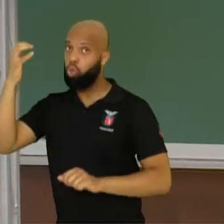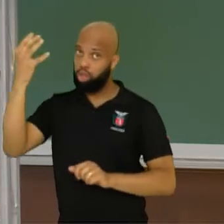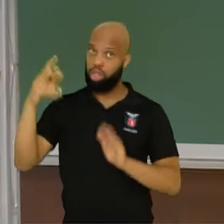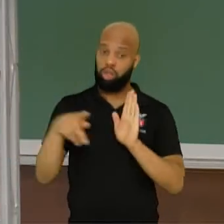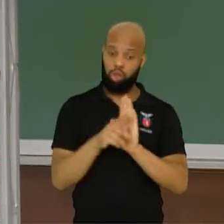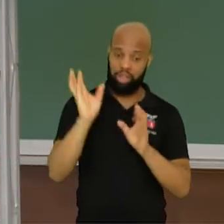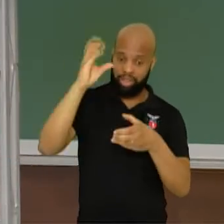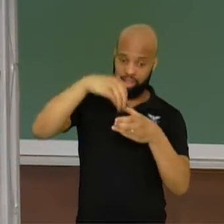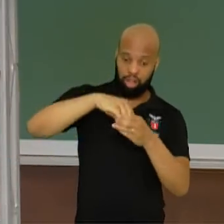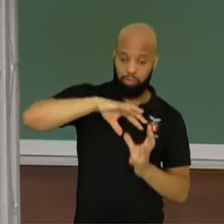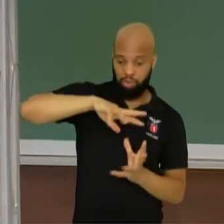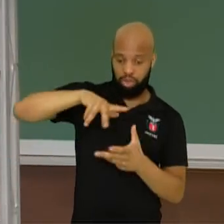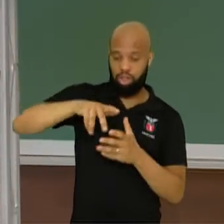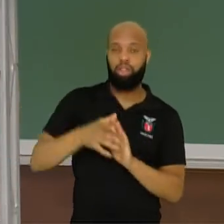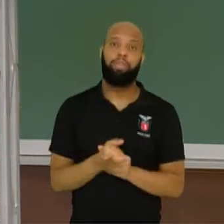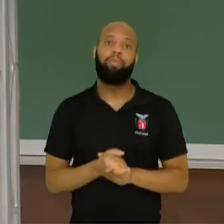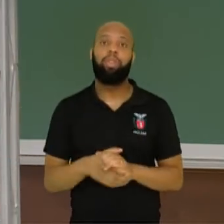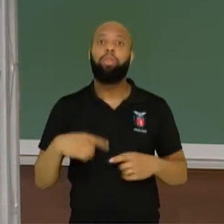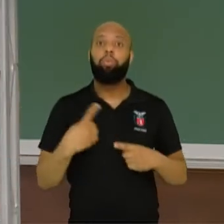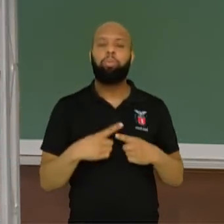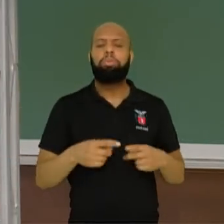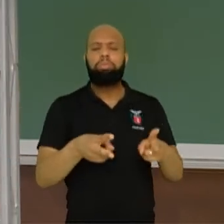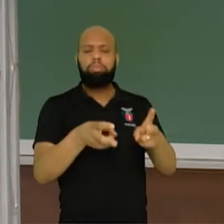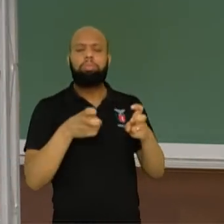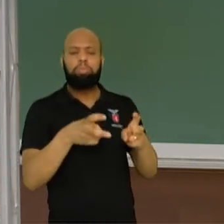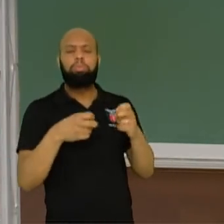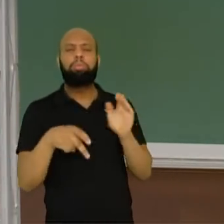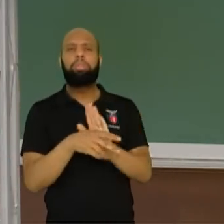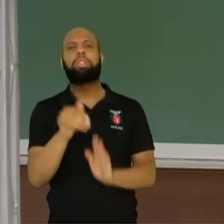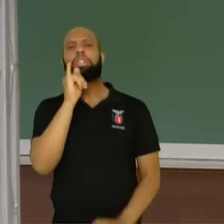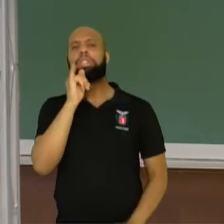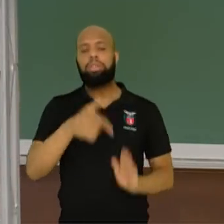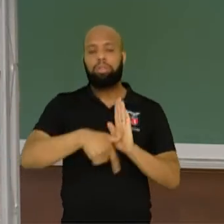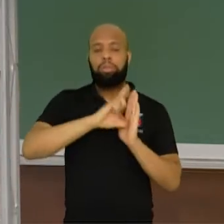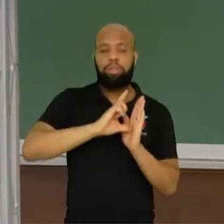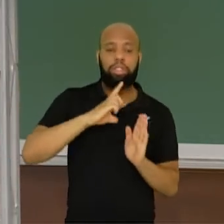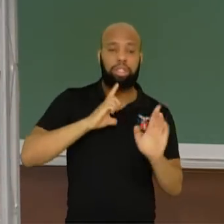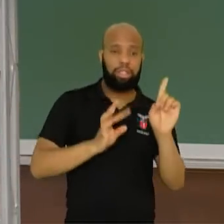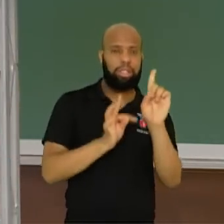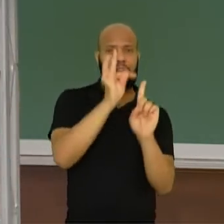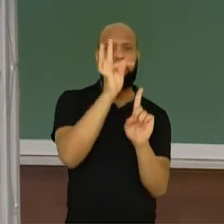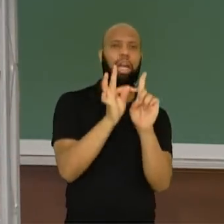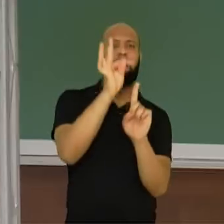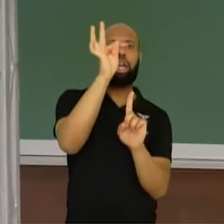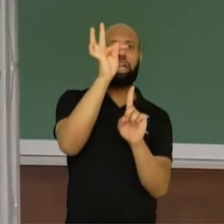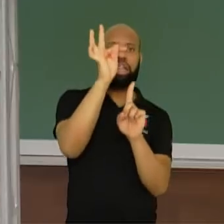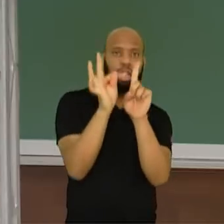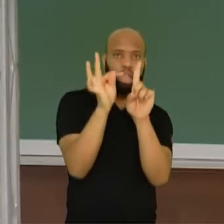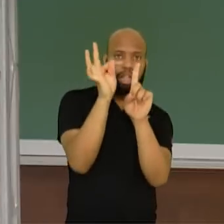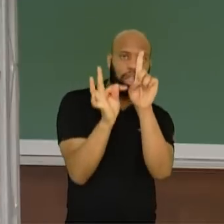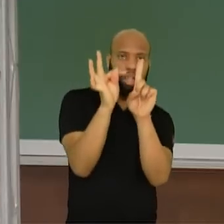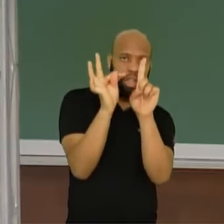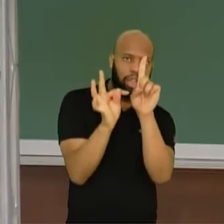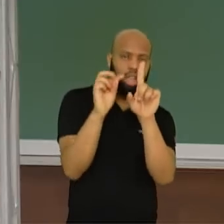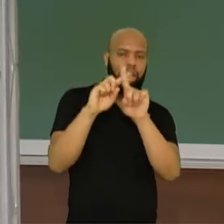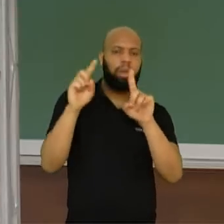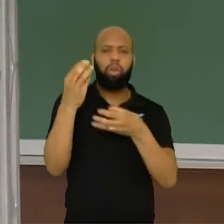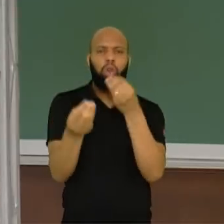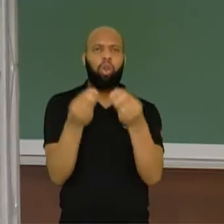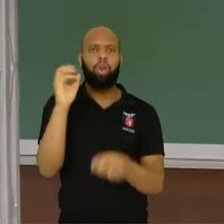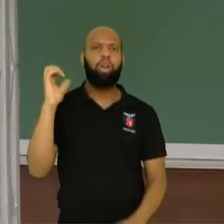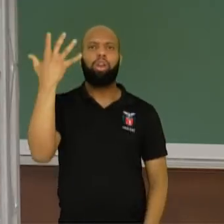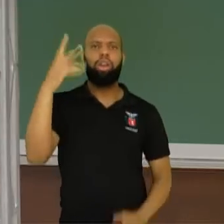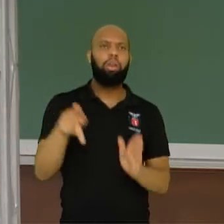Evaporação passa do estado líquido para vapor e vai se acumular aonde? Na atmosfera. Os